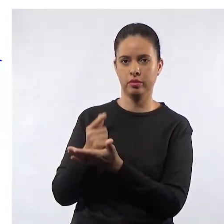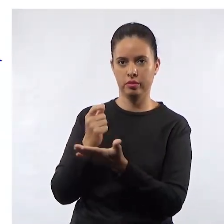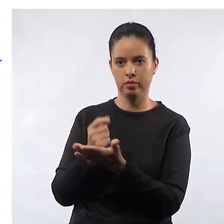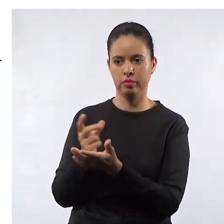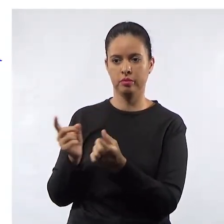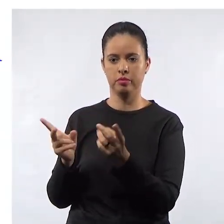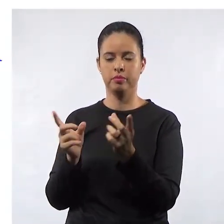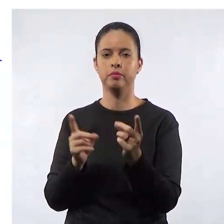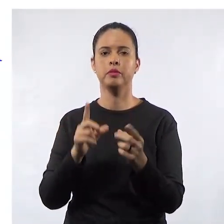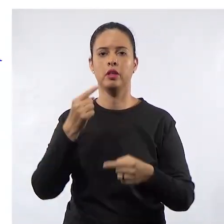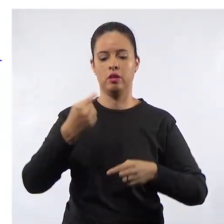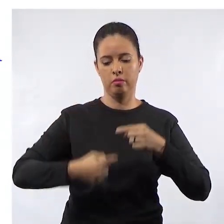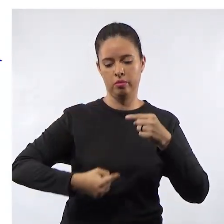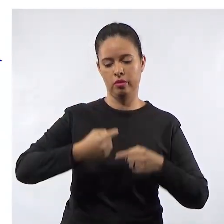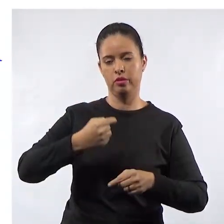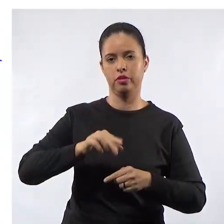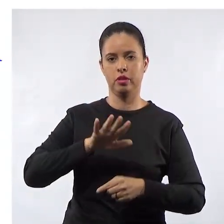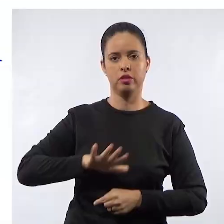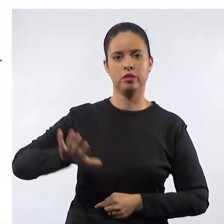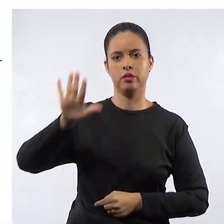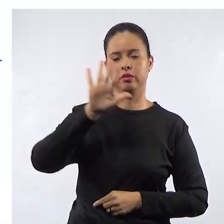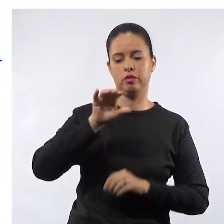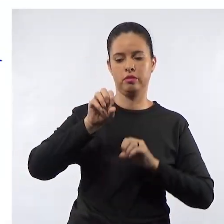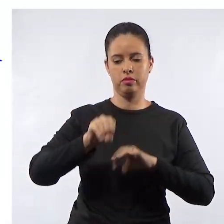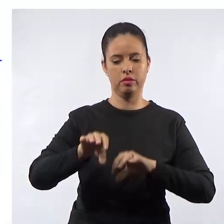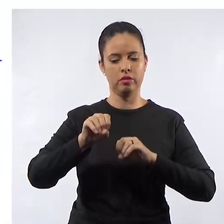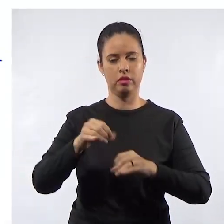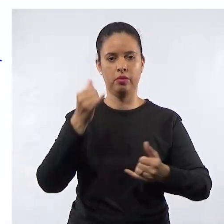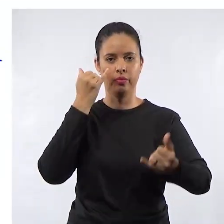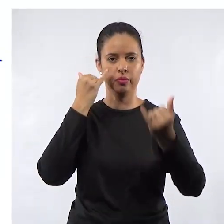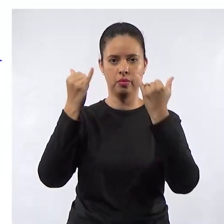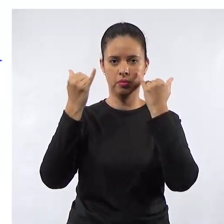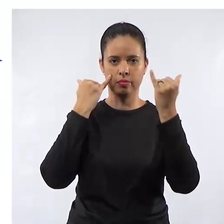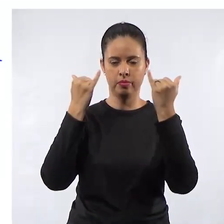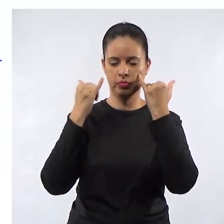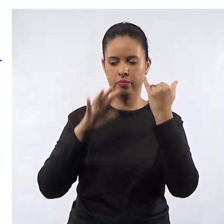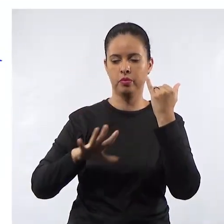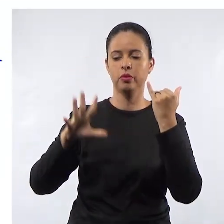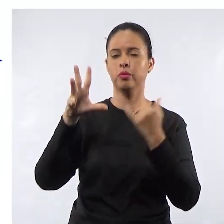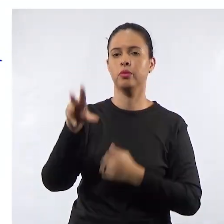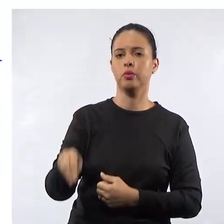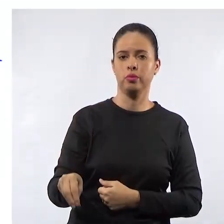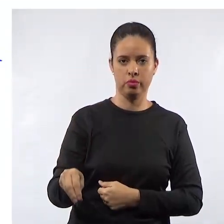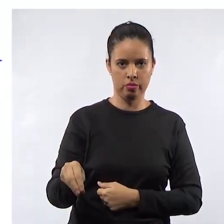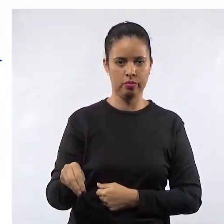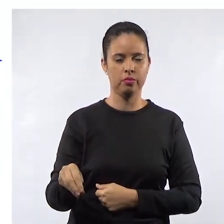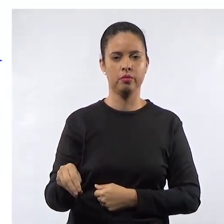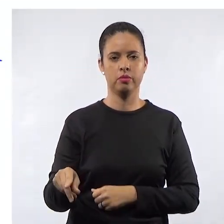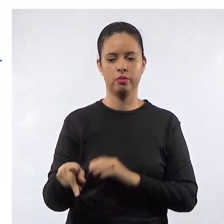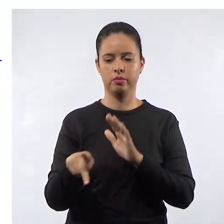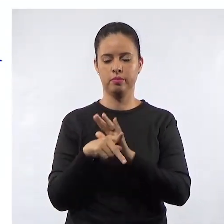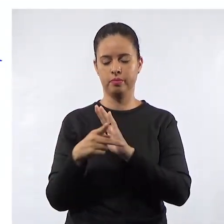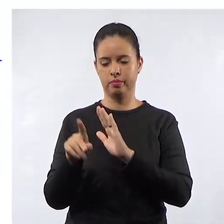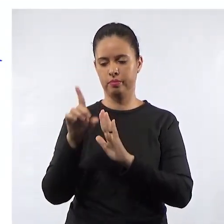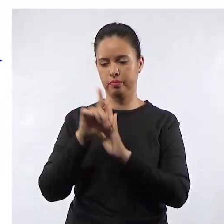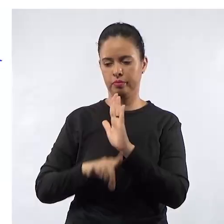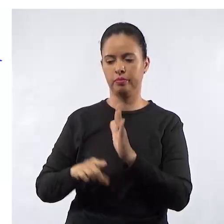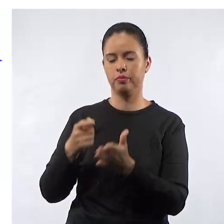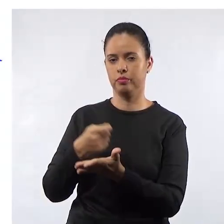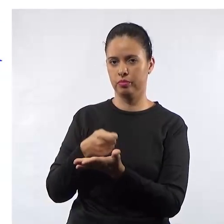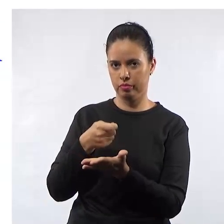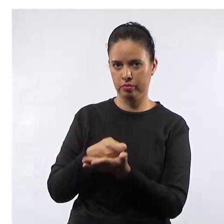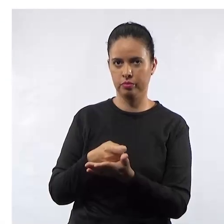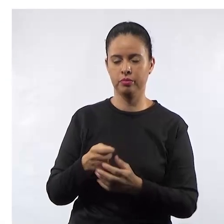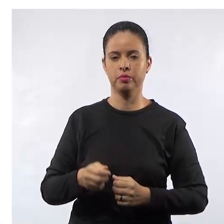de consumo. Então, uma política nacional também é promover aí a educação e a informação de fornecedores e consumidores